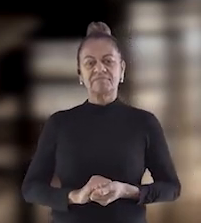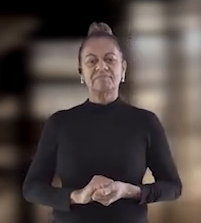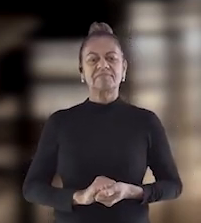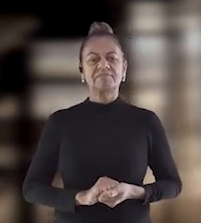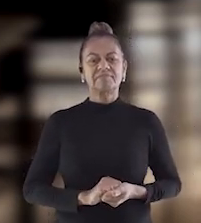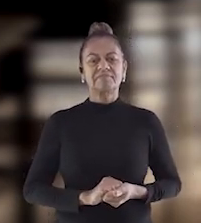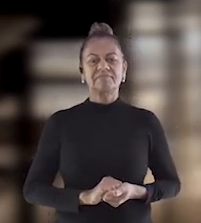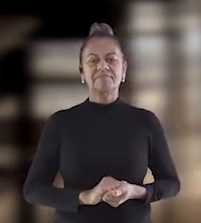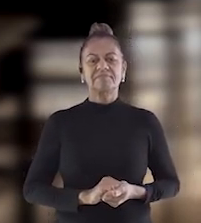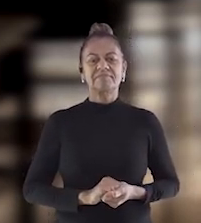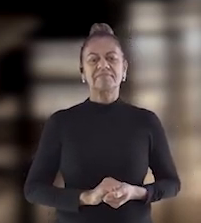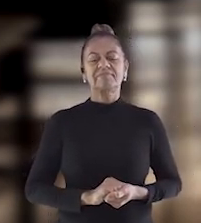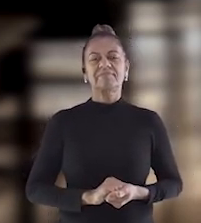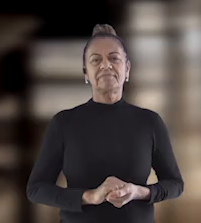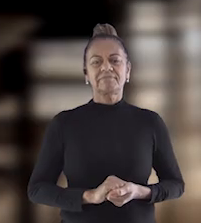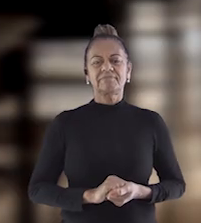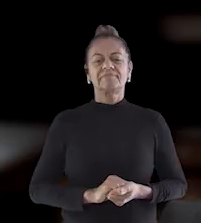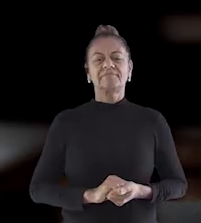e isso.